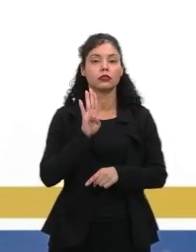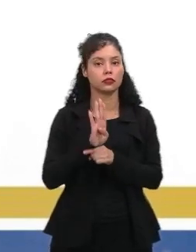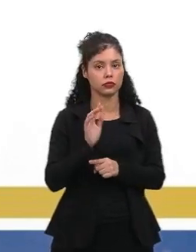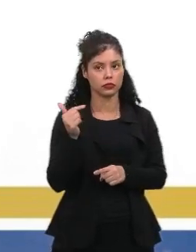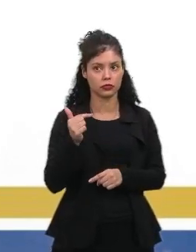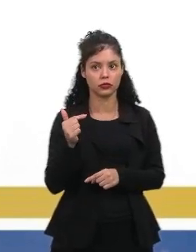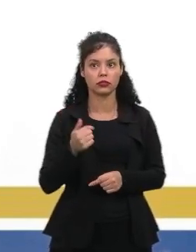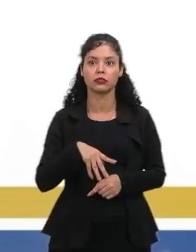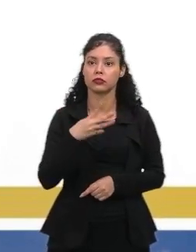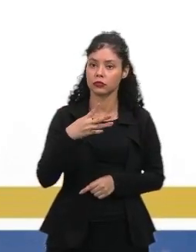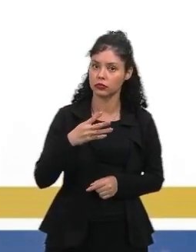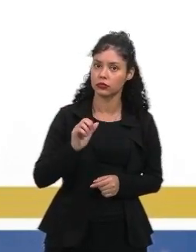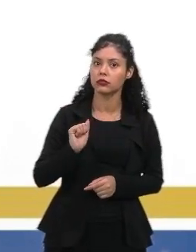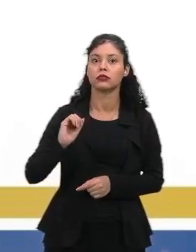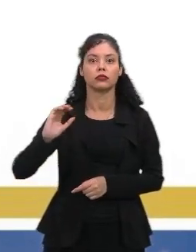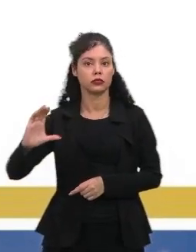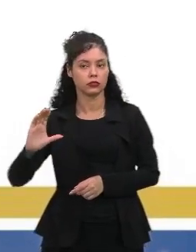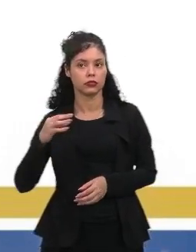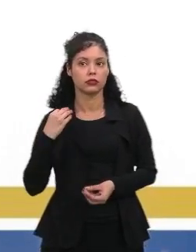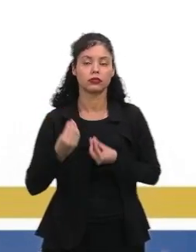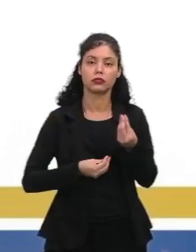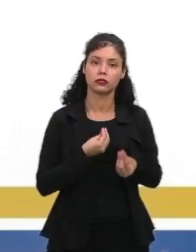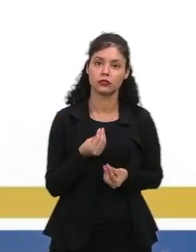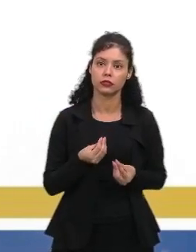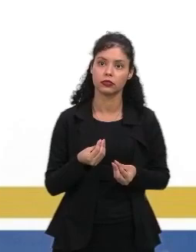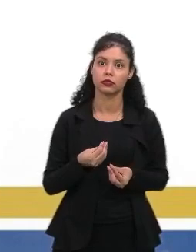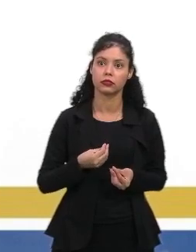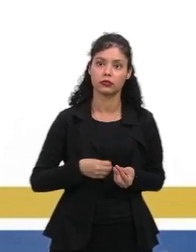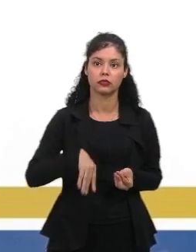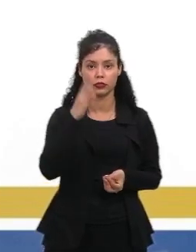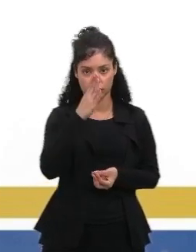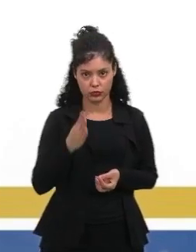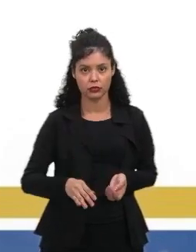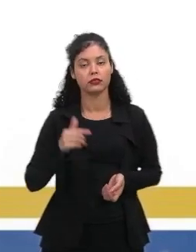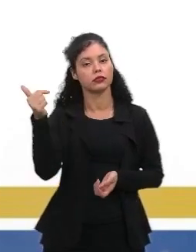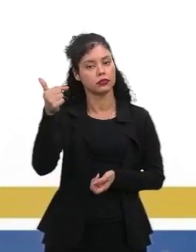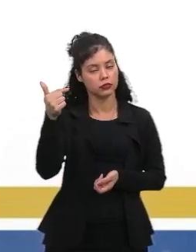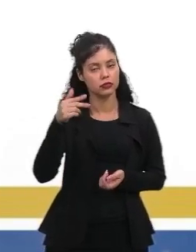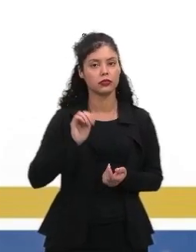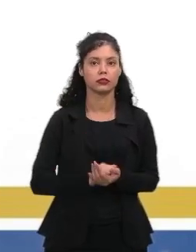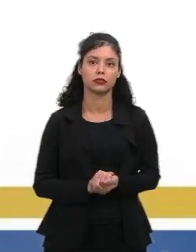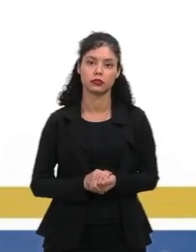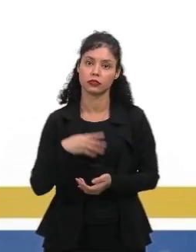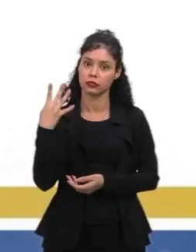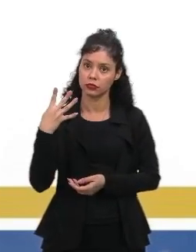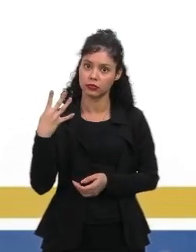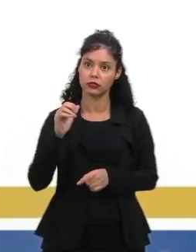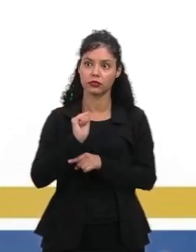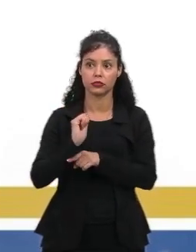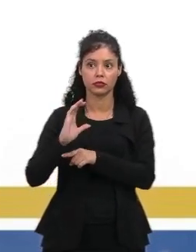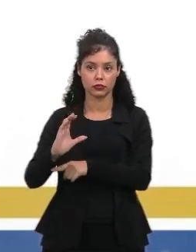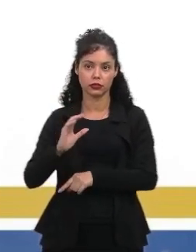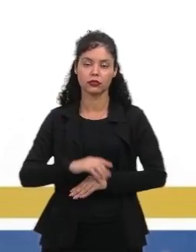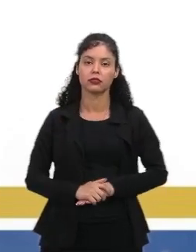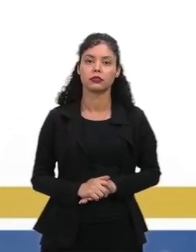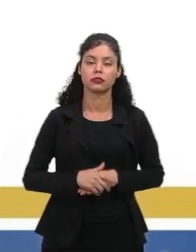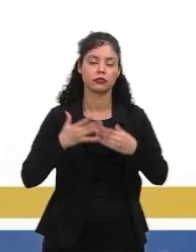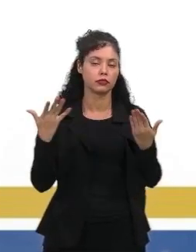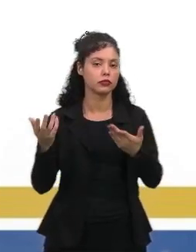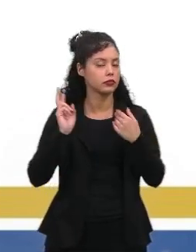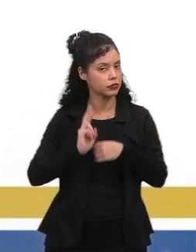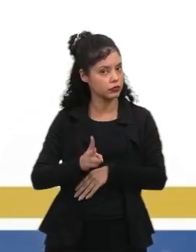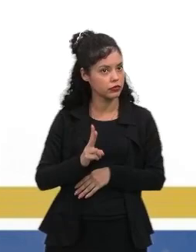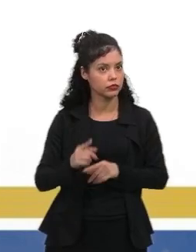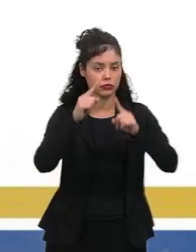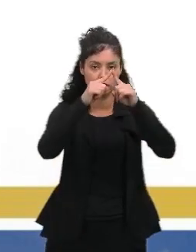quadrado menos 4ac. Como eu prefiro chamar, isso aqui é o quê? Brasileiro ao quadrado menos 4 acriano, né? Para a gente lembrar aí. Sempre que precisar encontrar